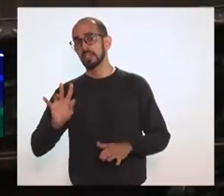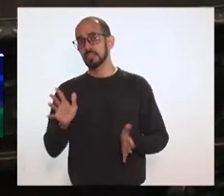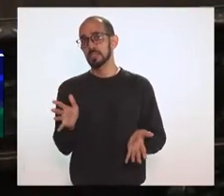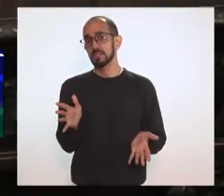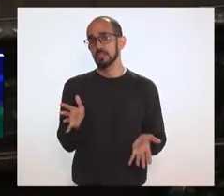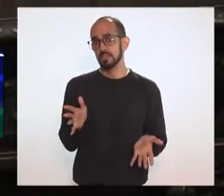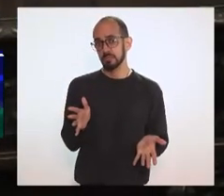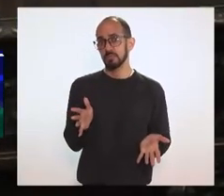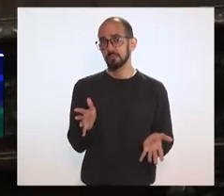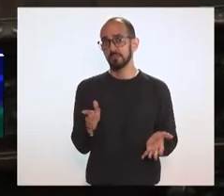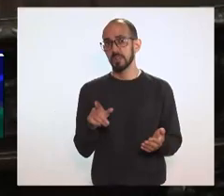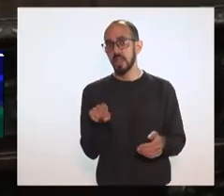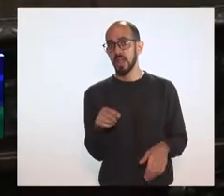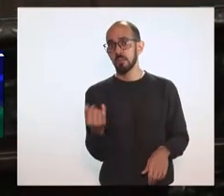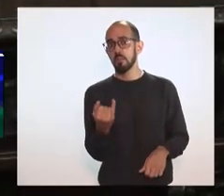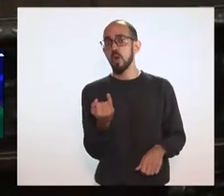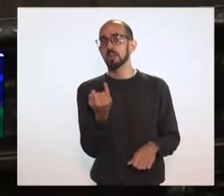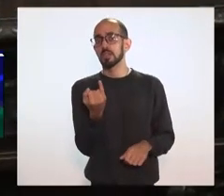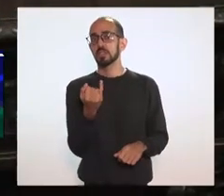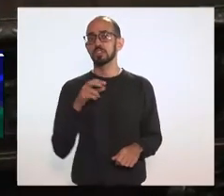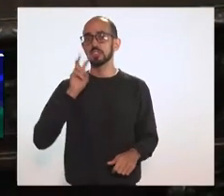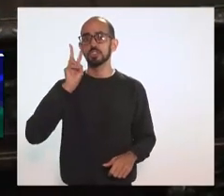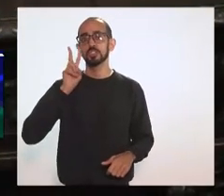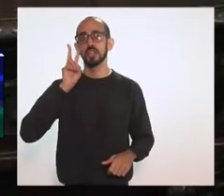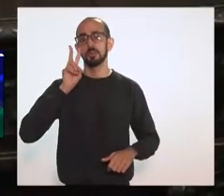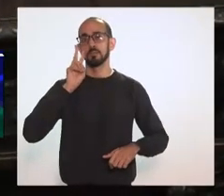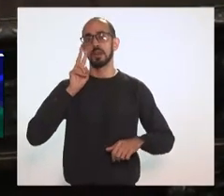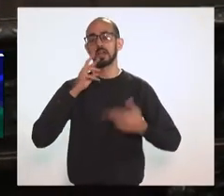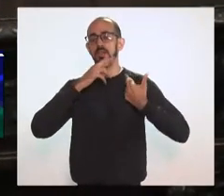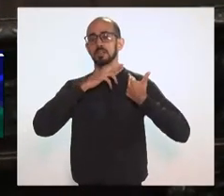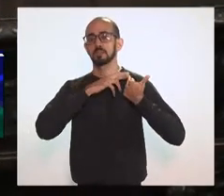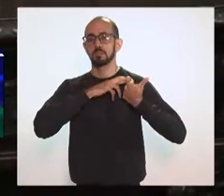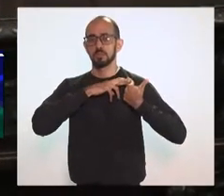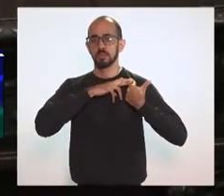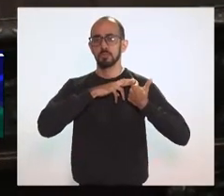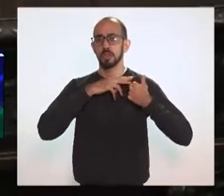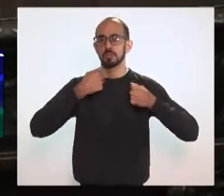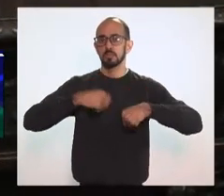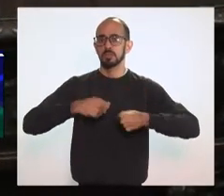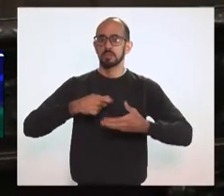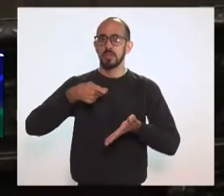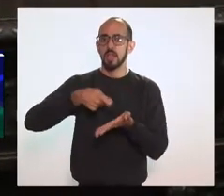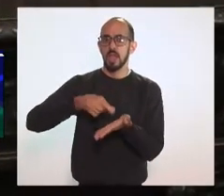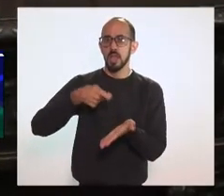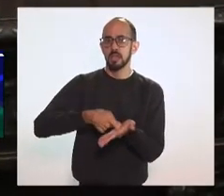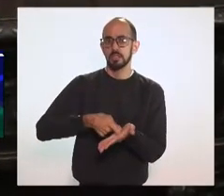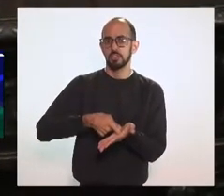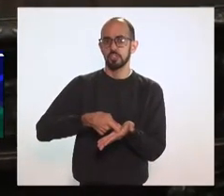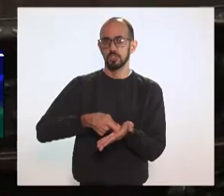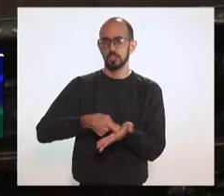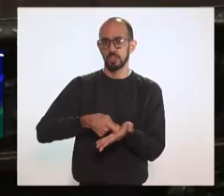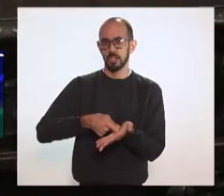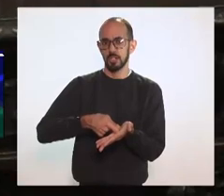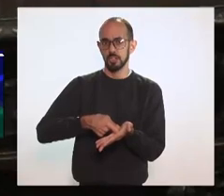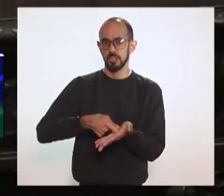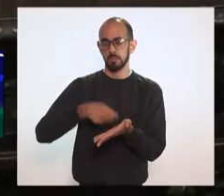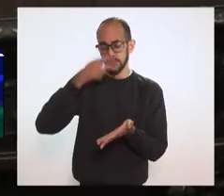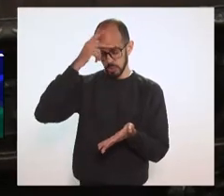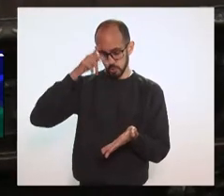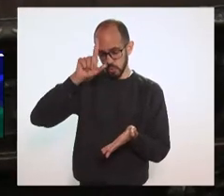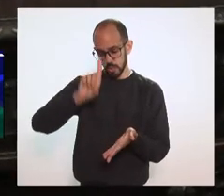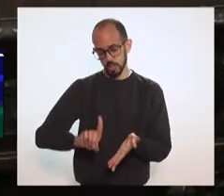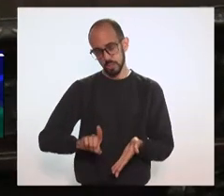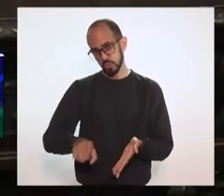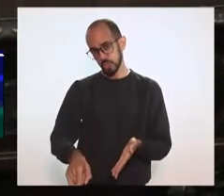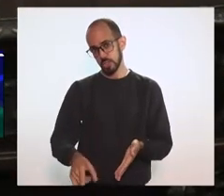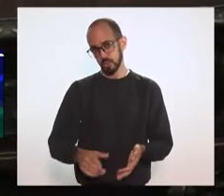é muito importante lembrar que as responsabilidades devem ser cobradas de quem de direito ou a quem de direito. Por isso